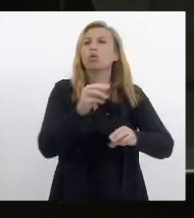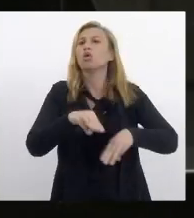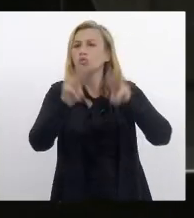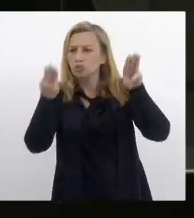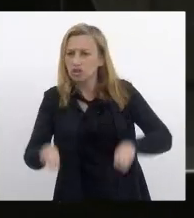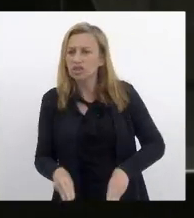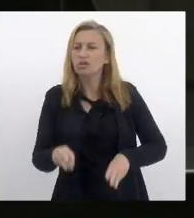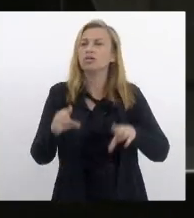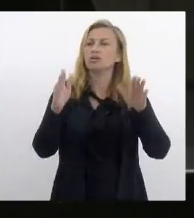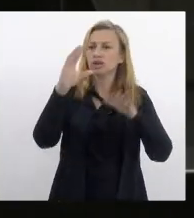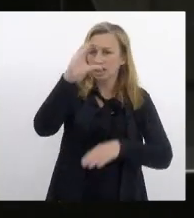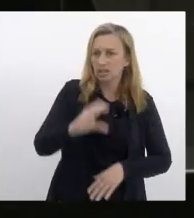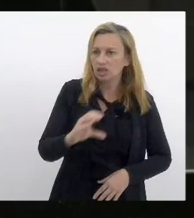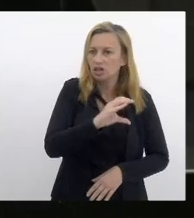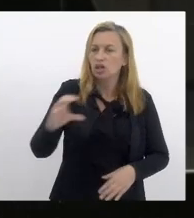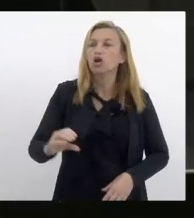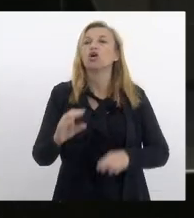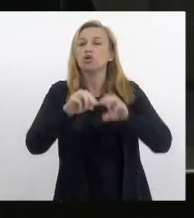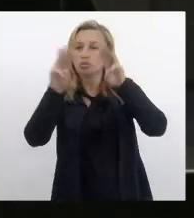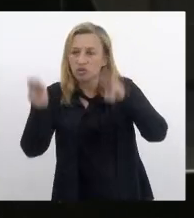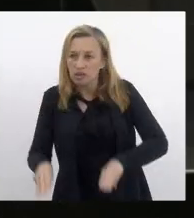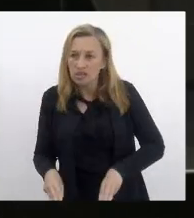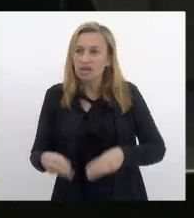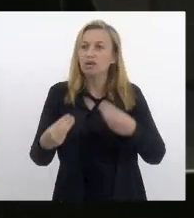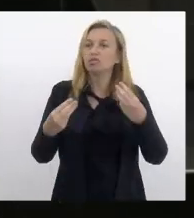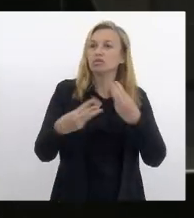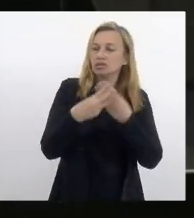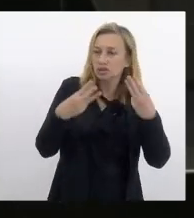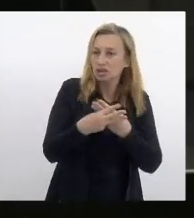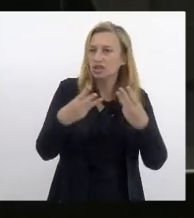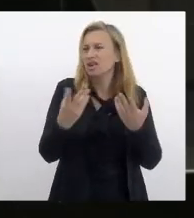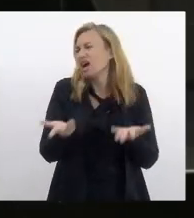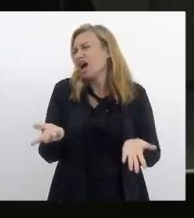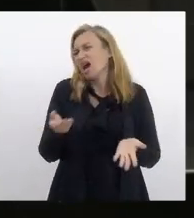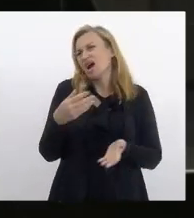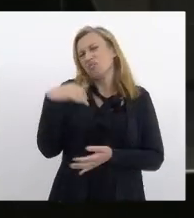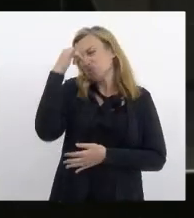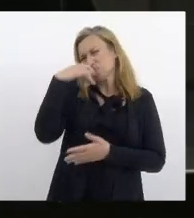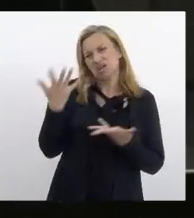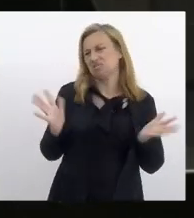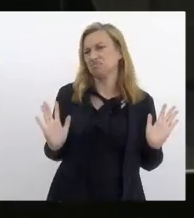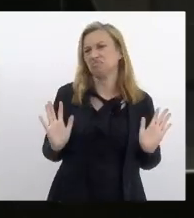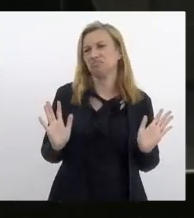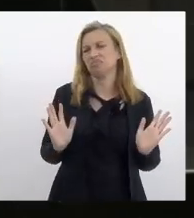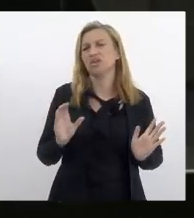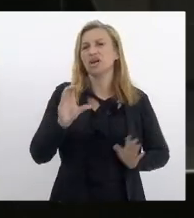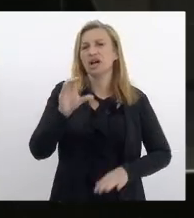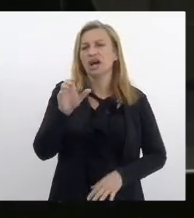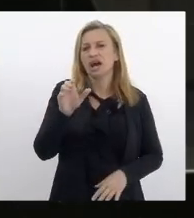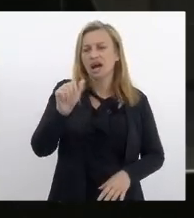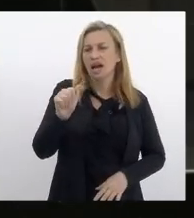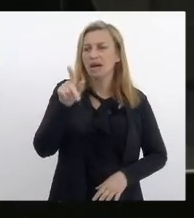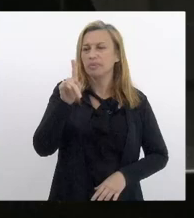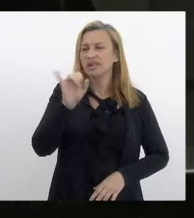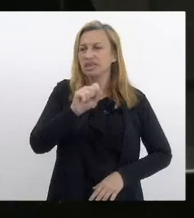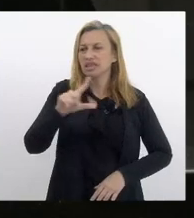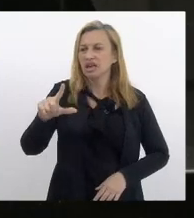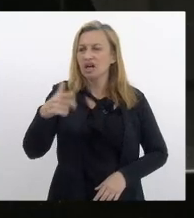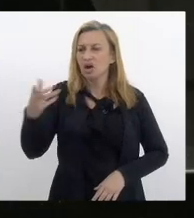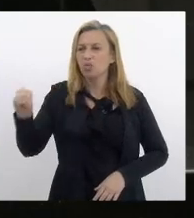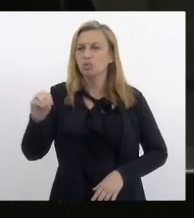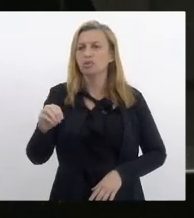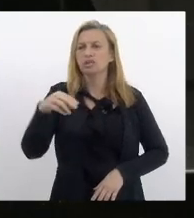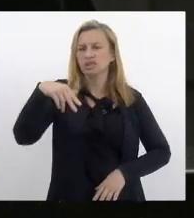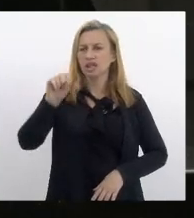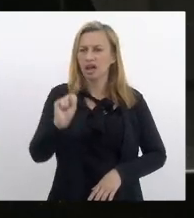museu católico, um museu muçulmano, um museu isso, um museu aquilo, isso é uma bobagem. E o capitão Nelson, ele é o prefeito de São